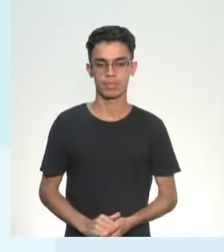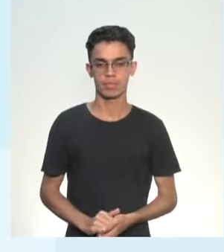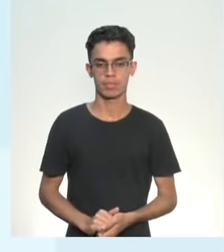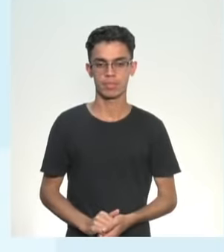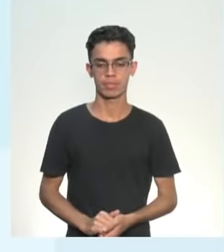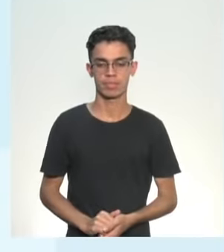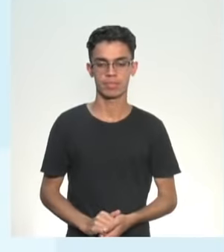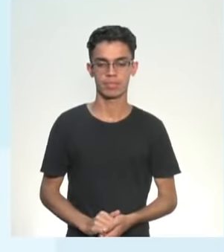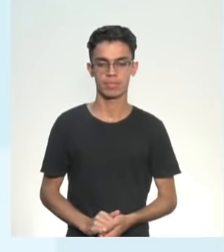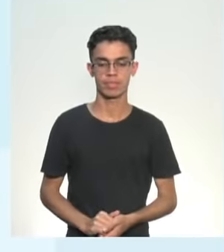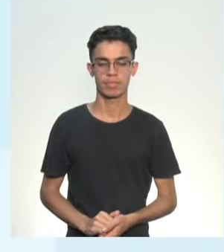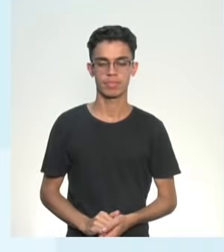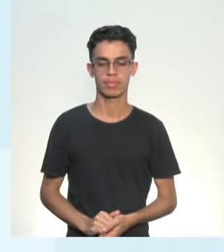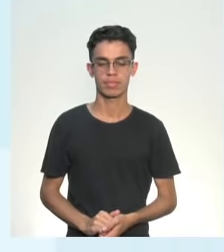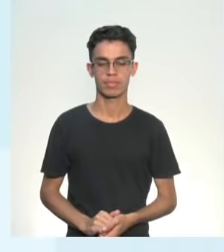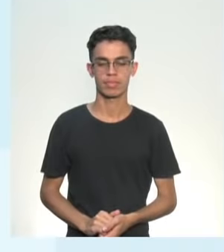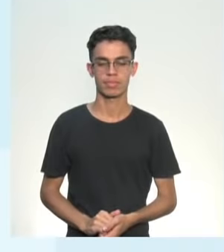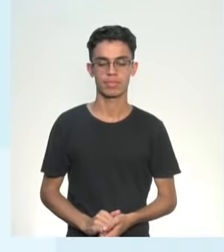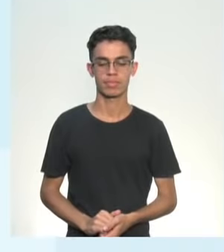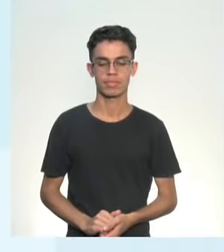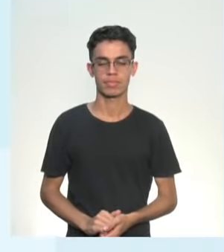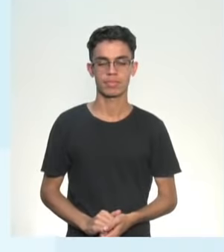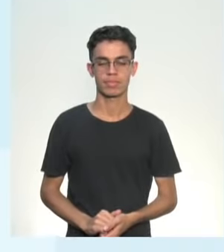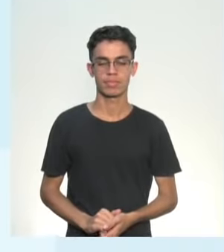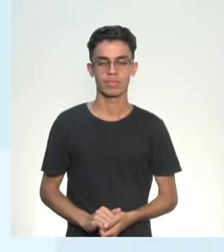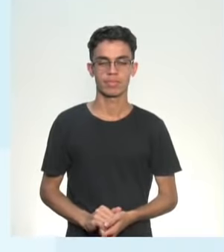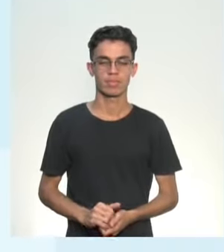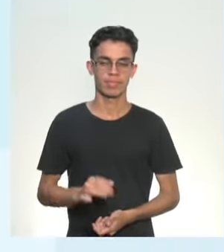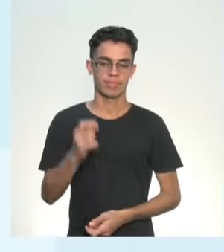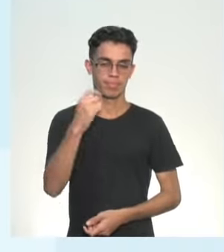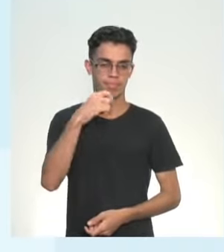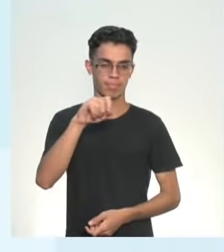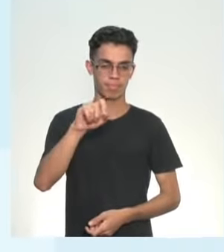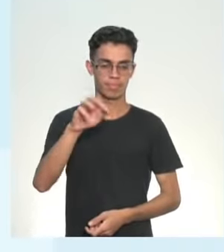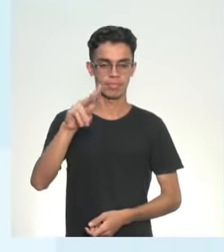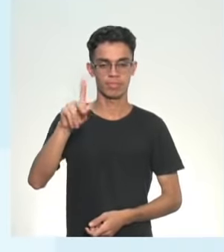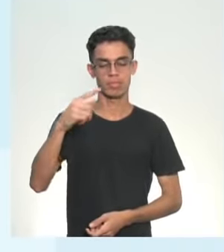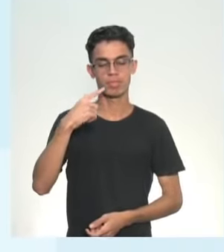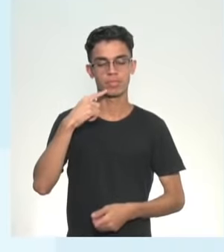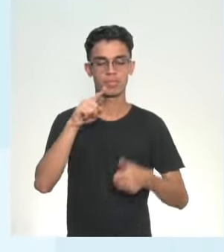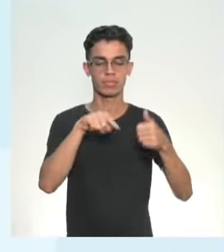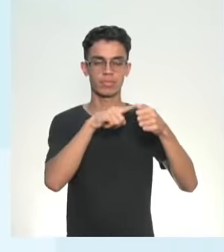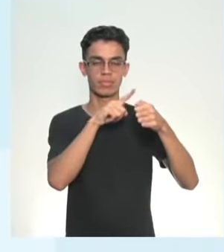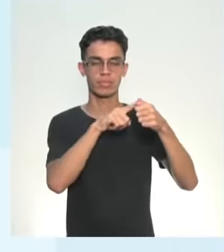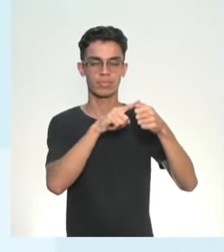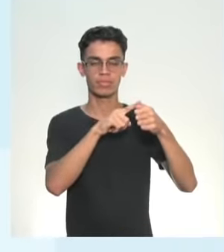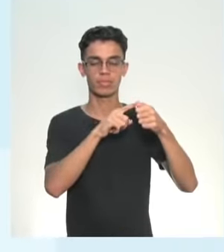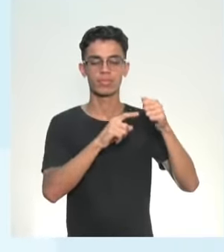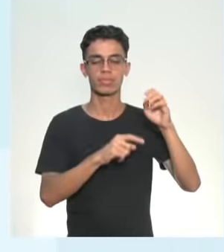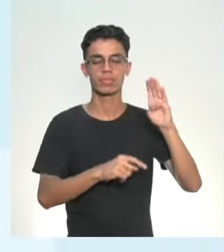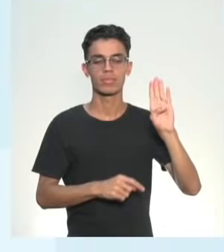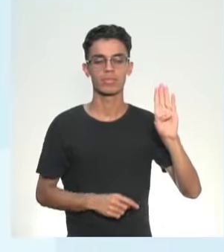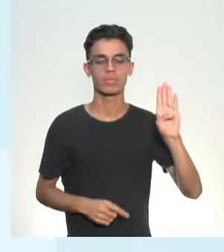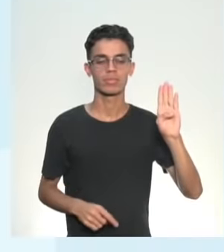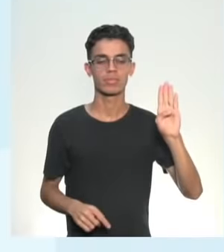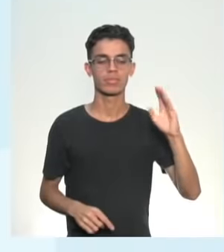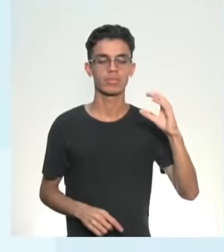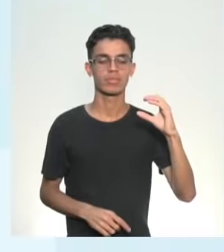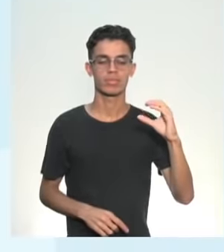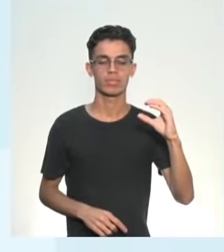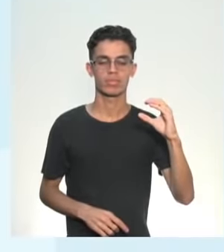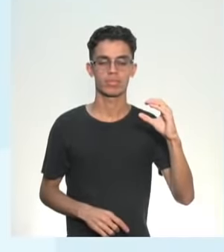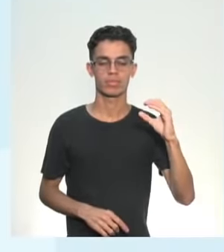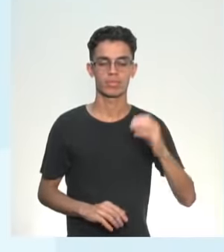like sem tradução vamos lá atrás possibilidades feio Portal Hand sanitizer best